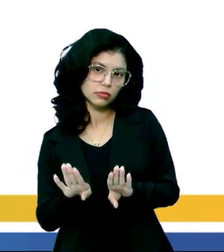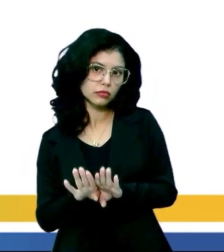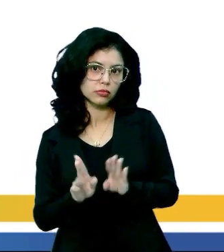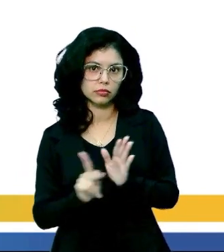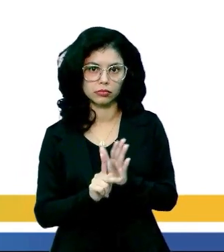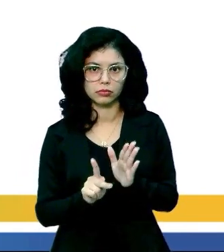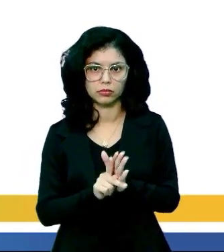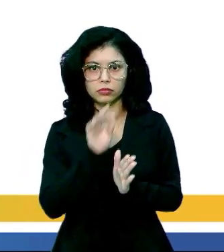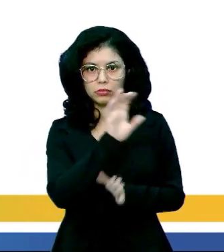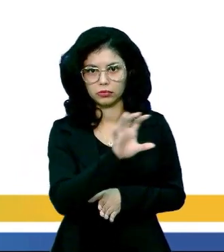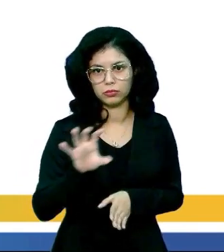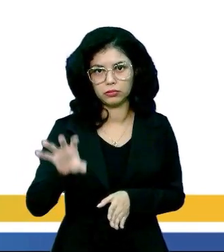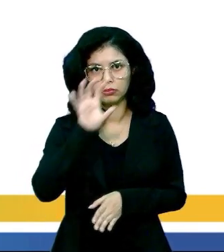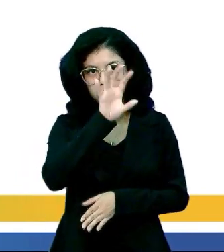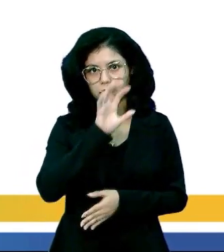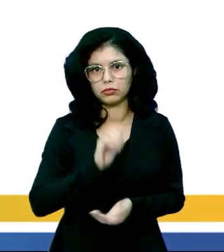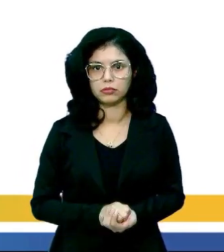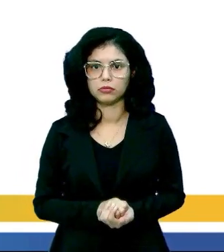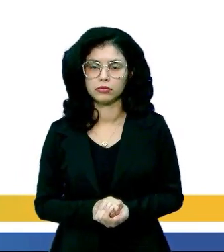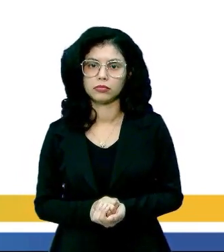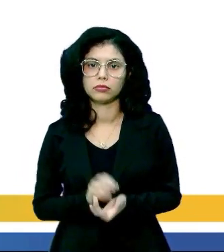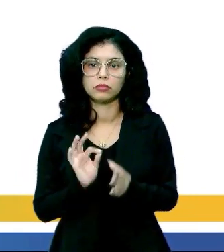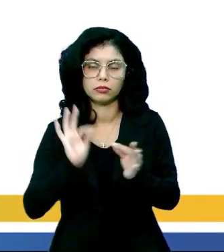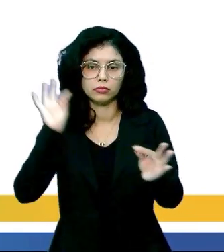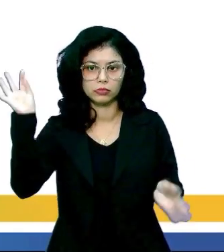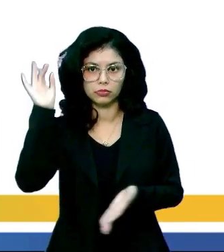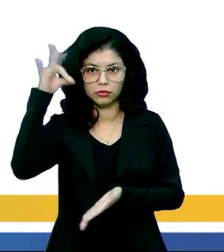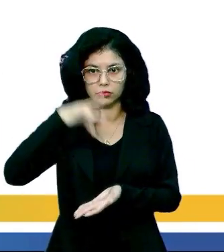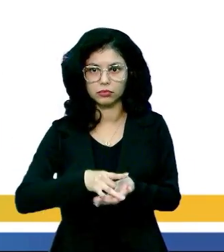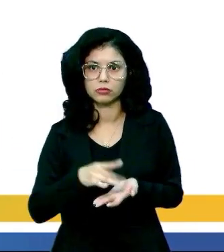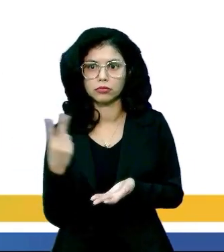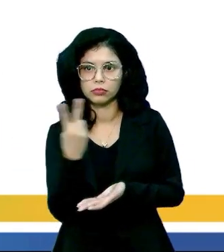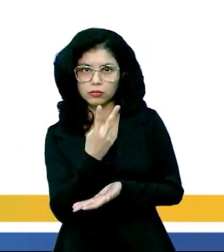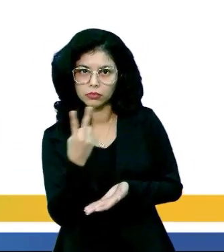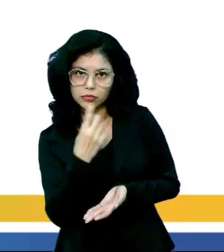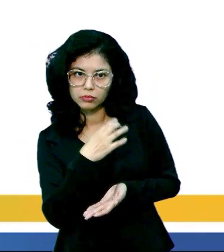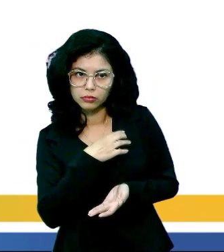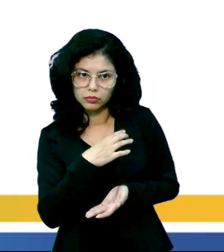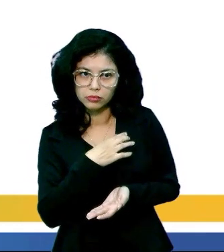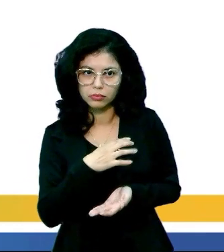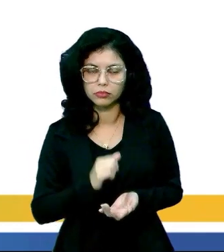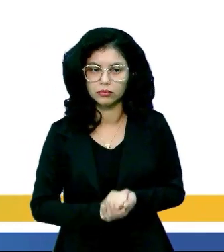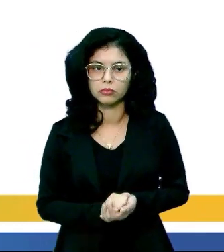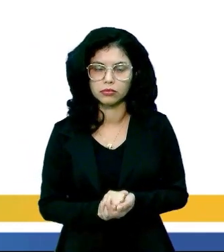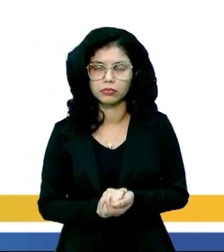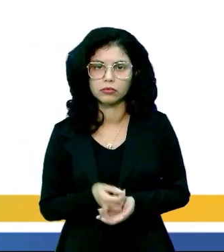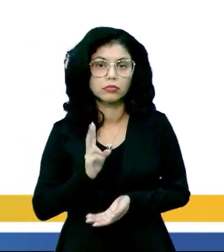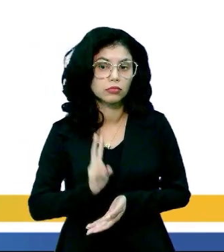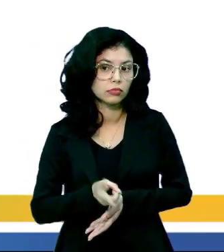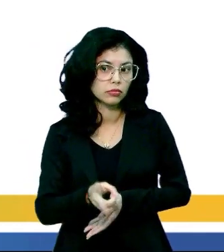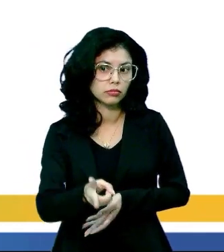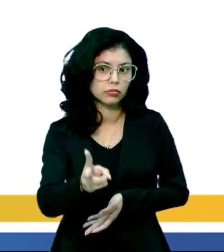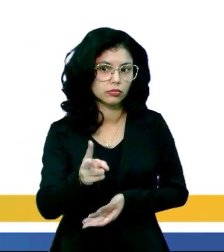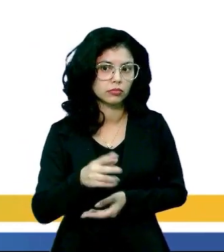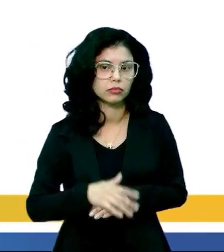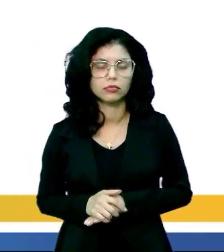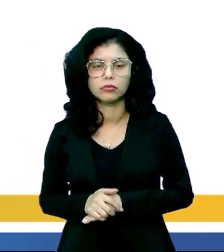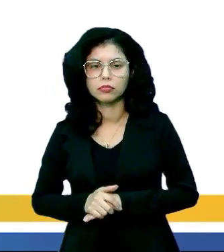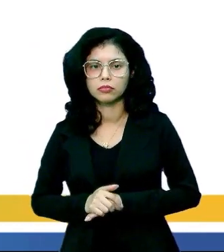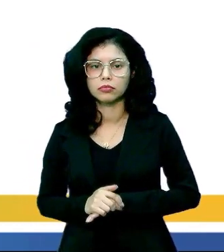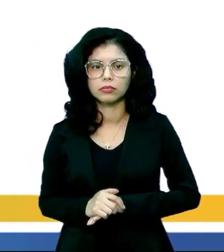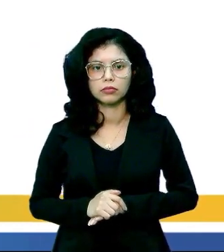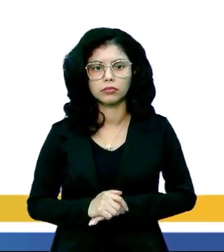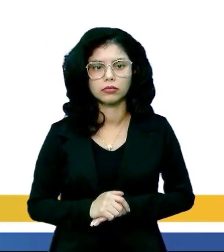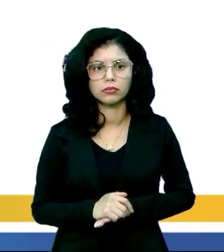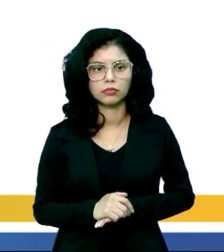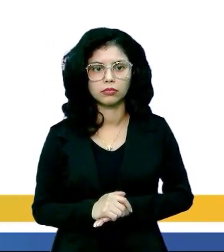escala do mapa, a distância real entre essas outras duas cidades,